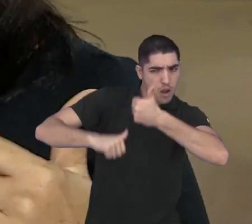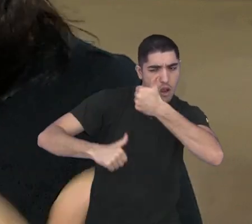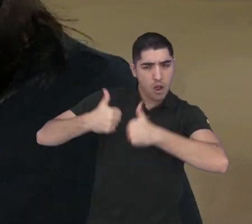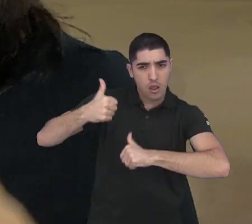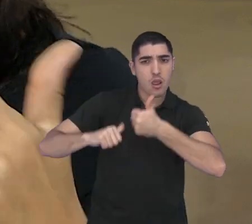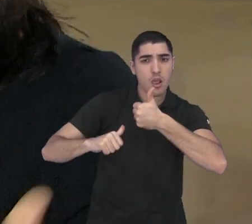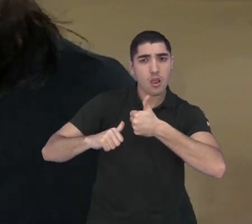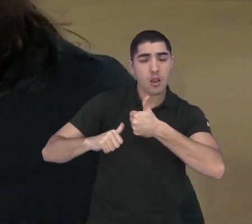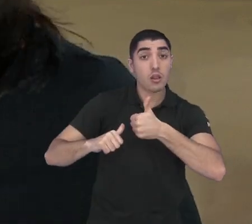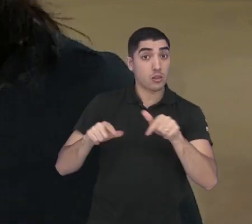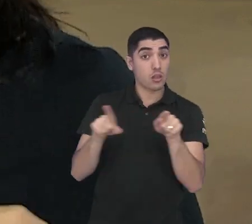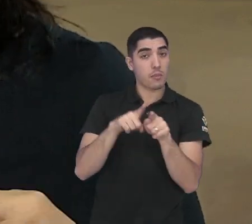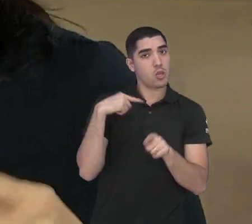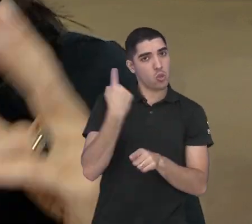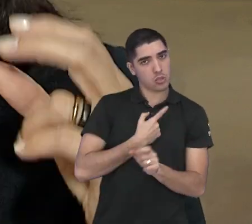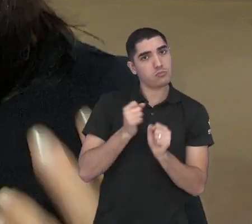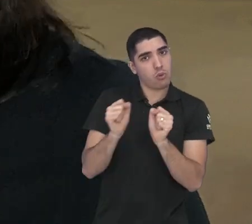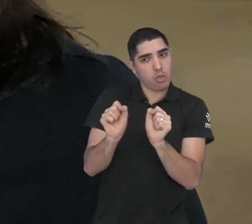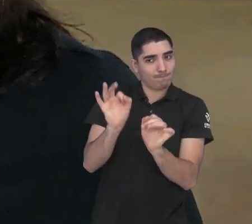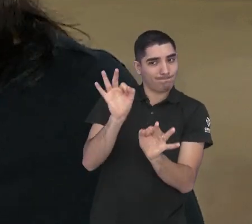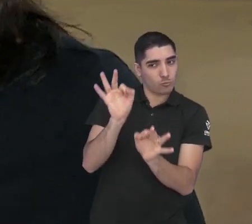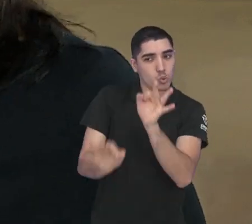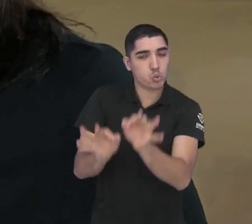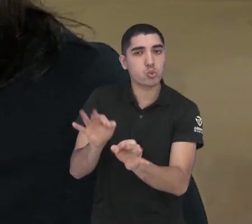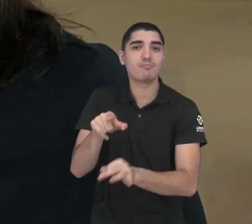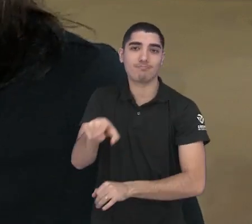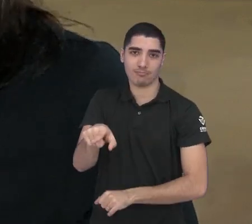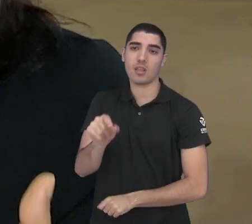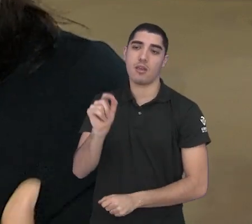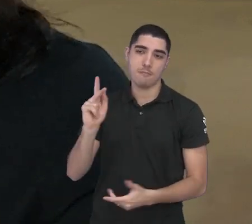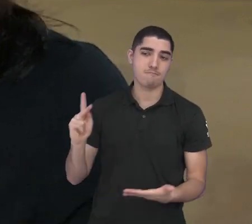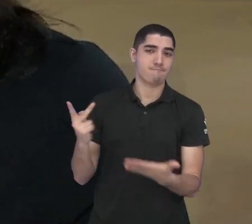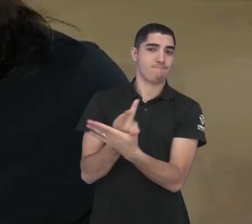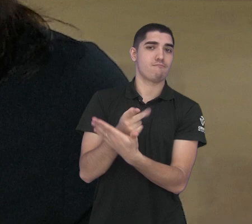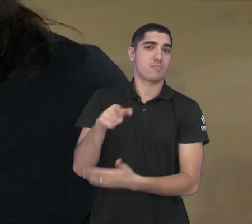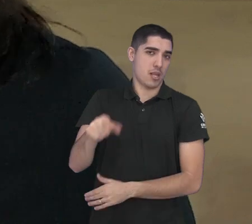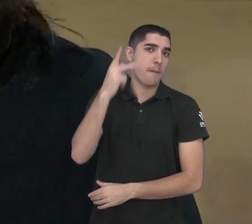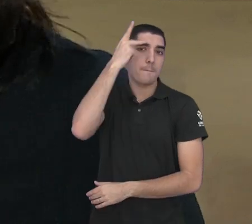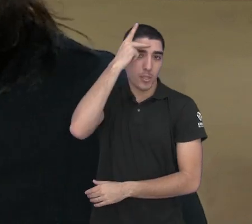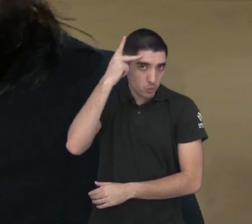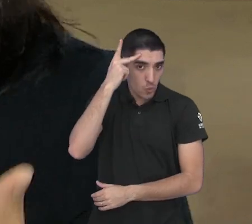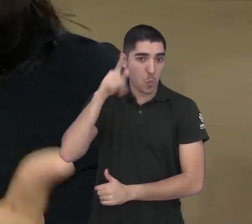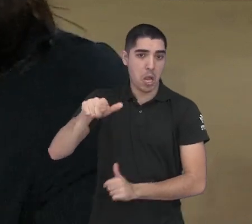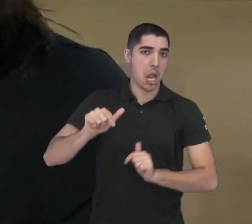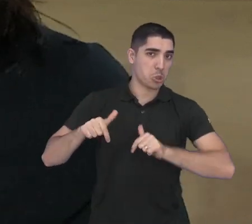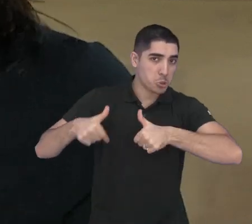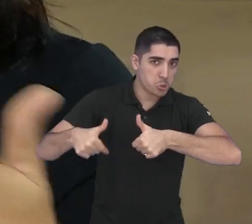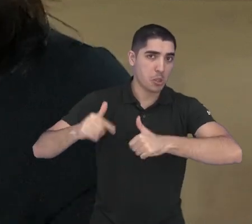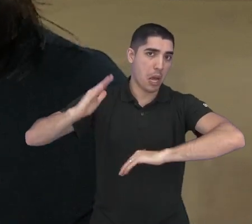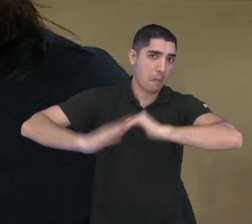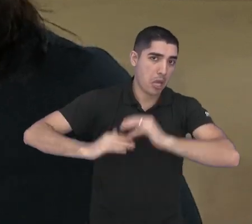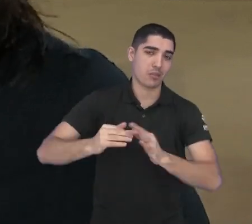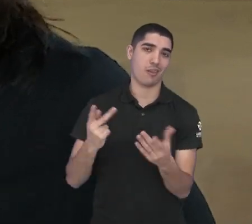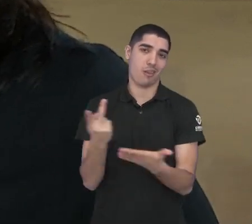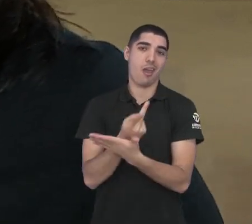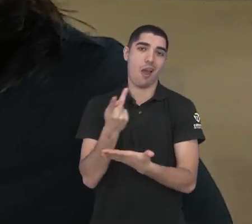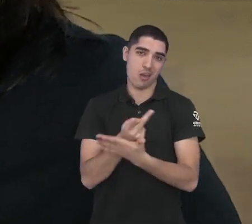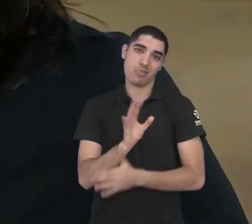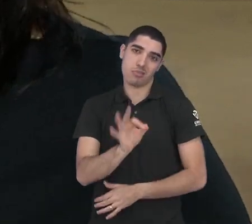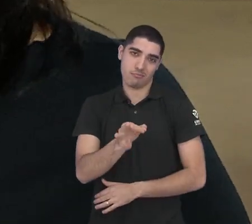né, analisar, averiguar, até mesmo julgar essa ação dessa pessoa, desse